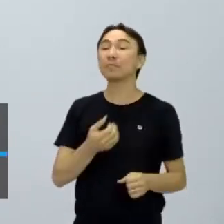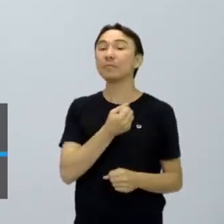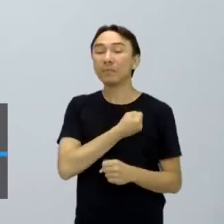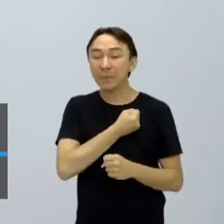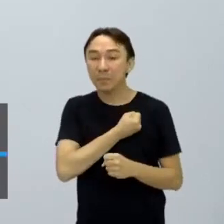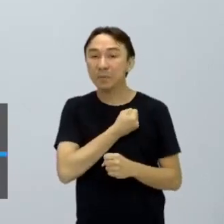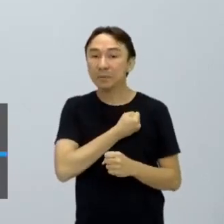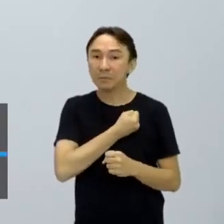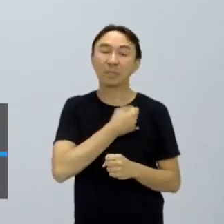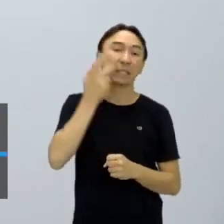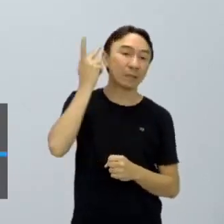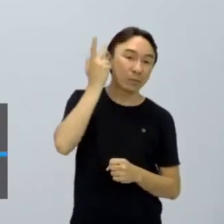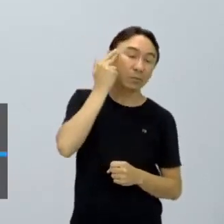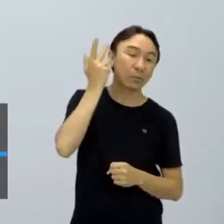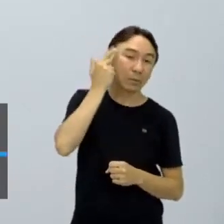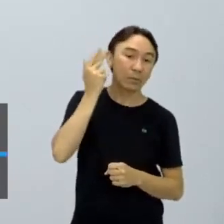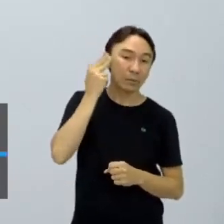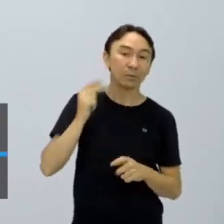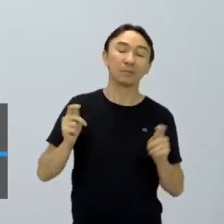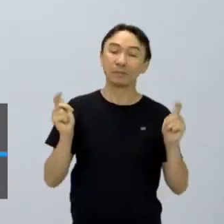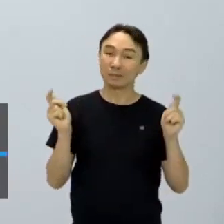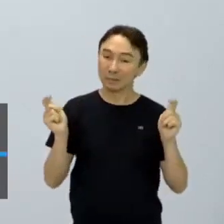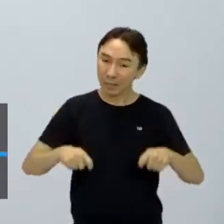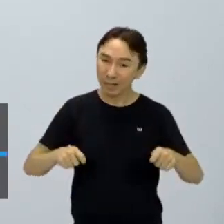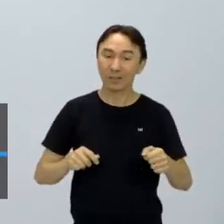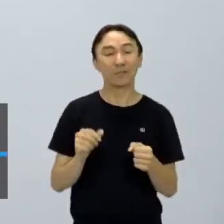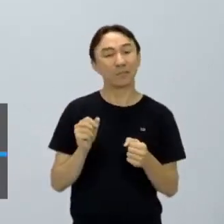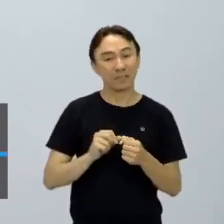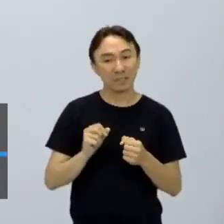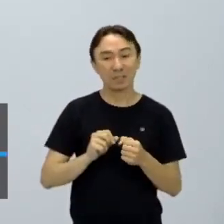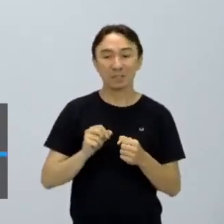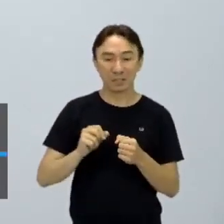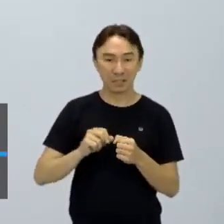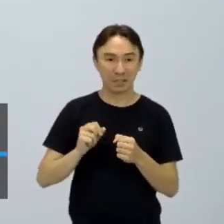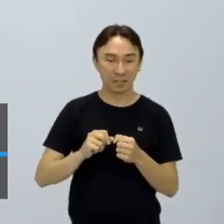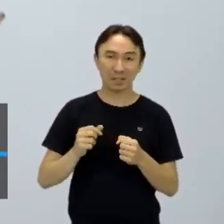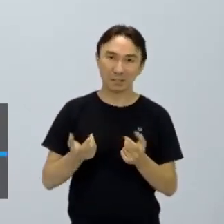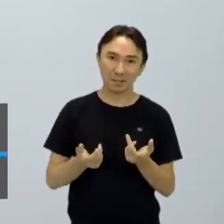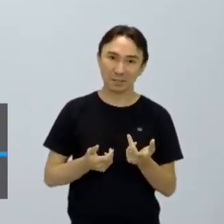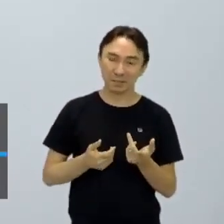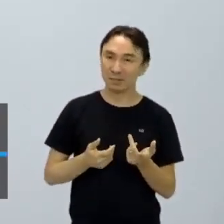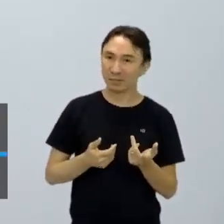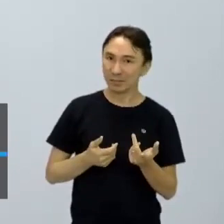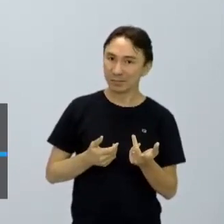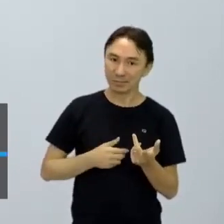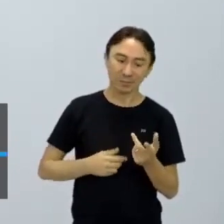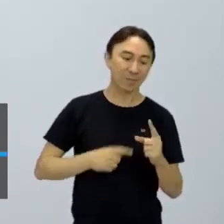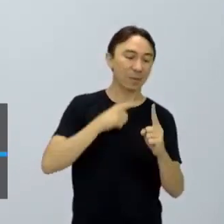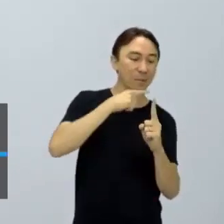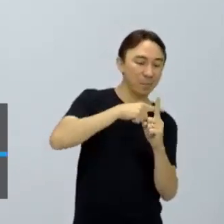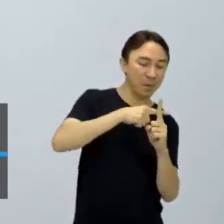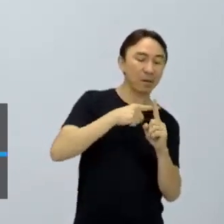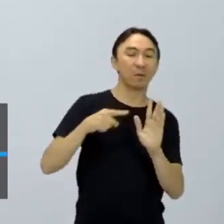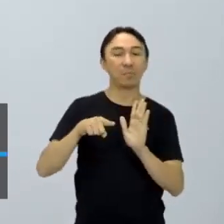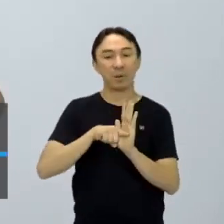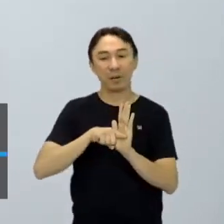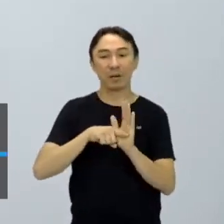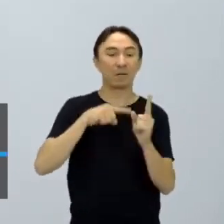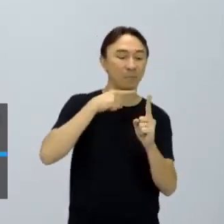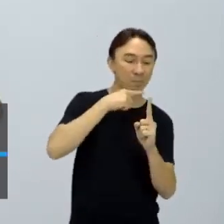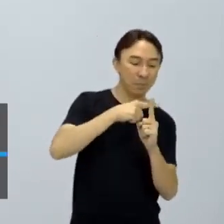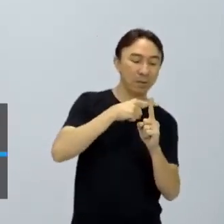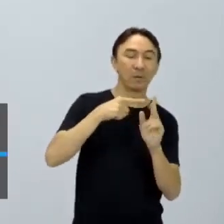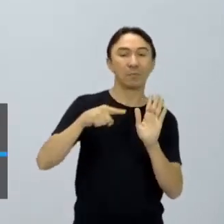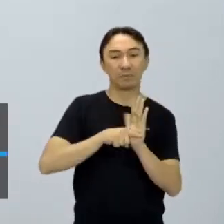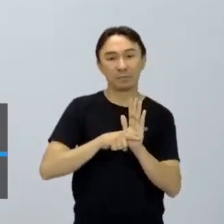fazer basicamente uma operação que são duas, na verdade, né? As somas e as multiplicações. Então,